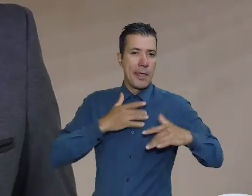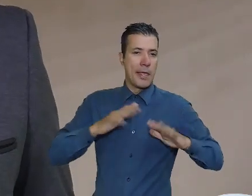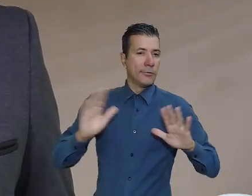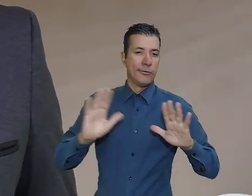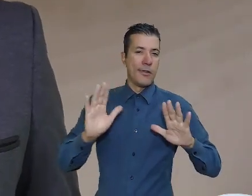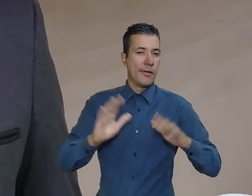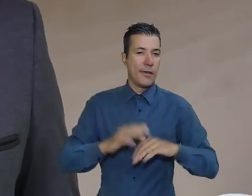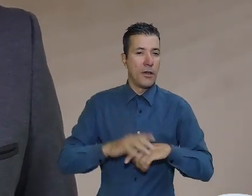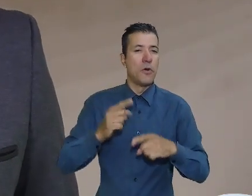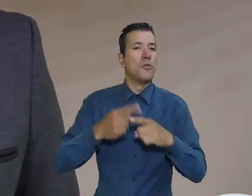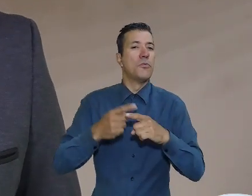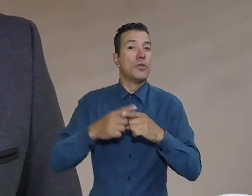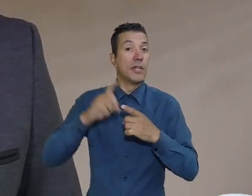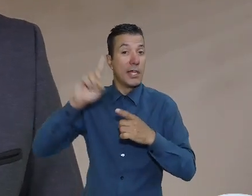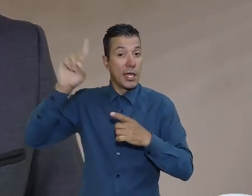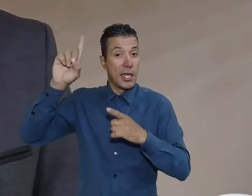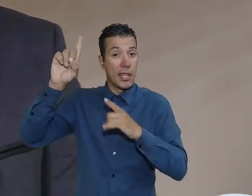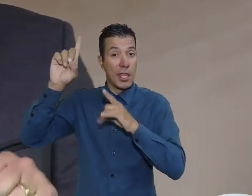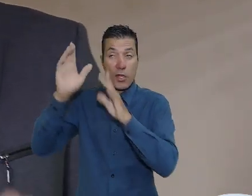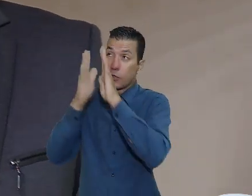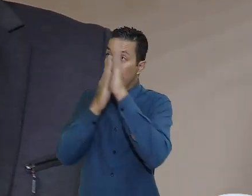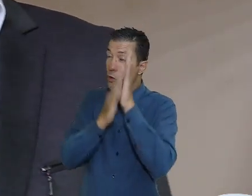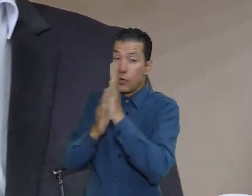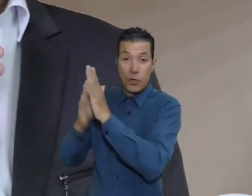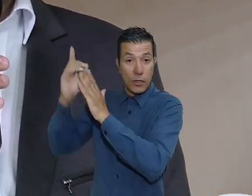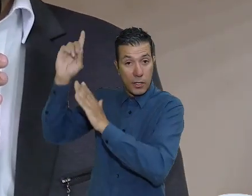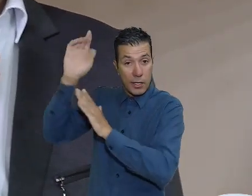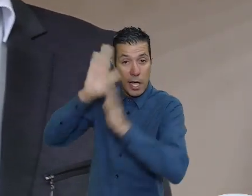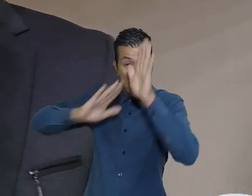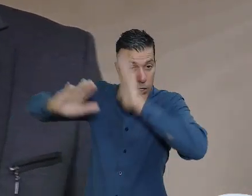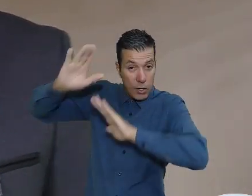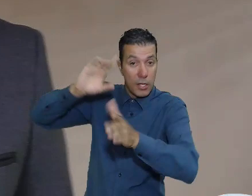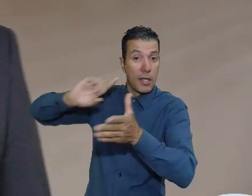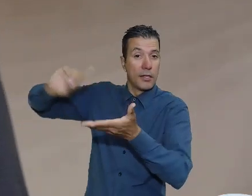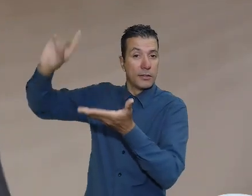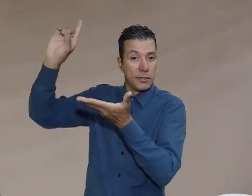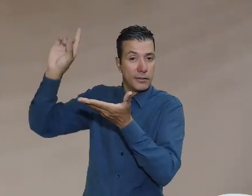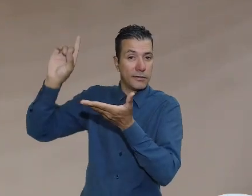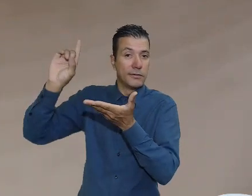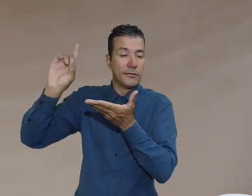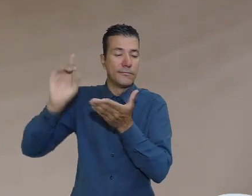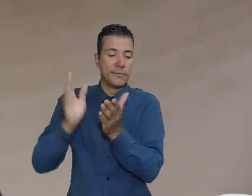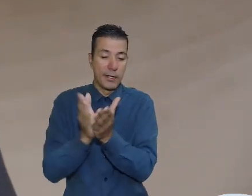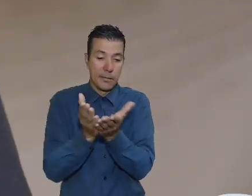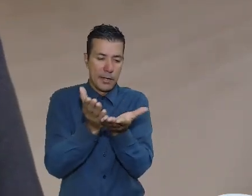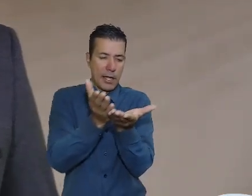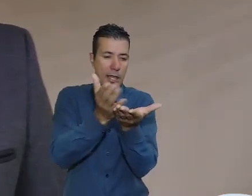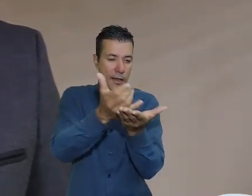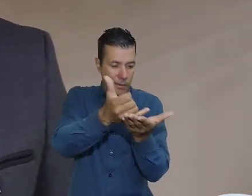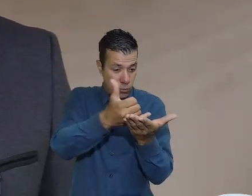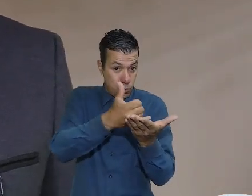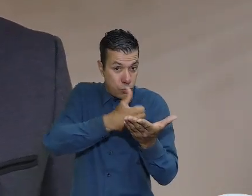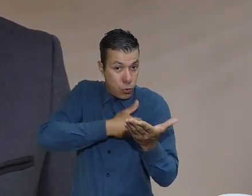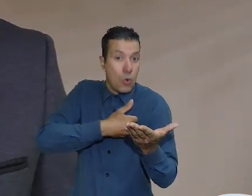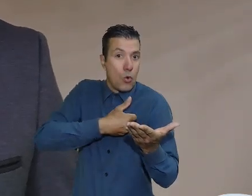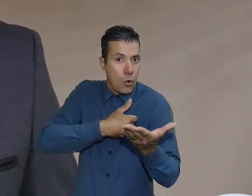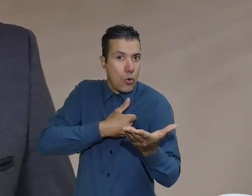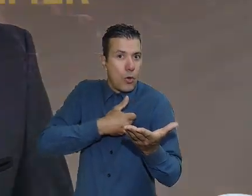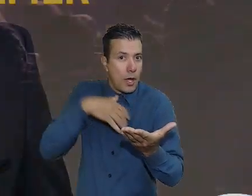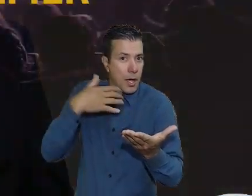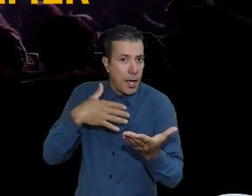temer. Vamos louvar o nosso Deus, preparando o nosso coração para a palavra de Deus que será aberta aqui. Vamos orar. Vamos